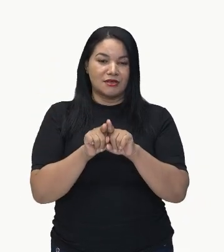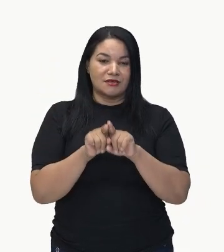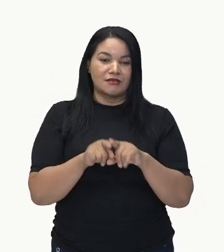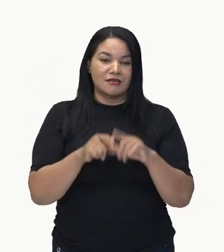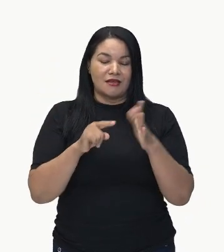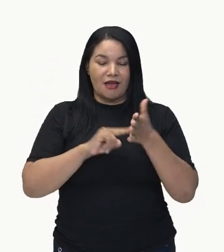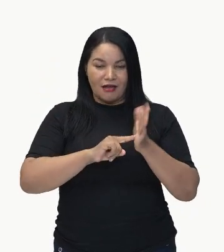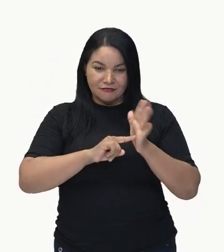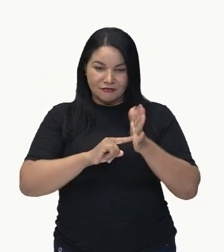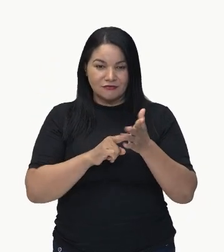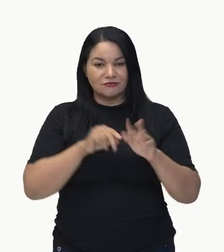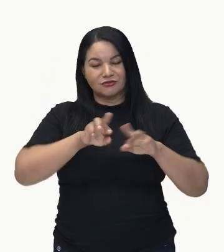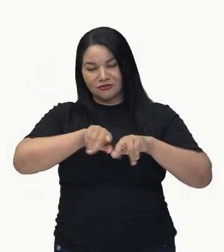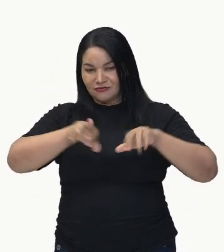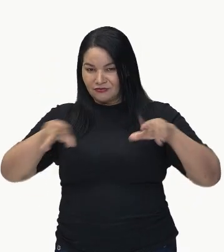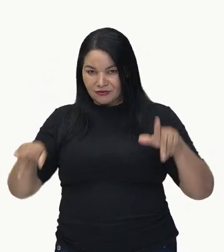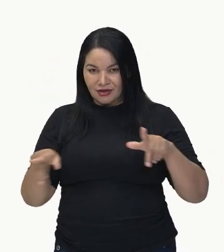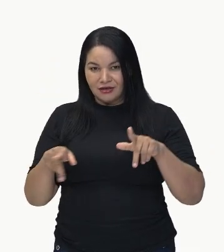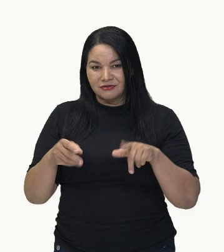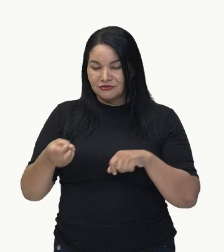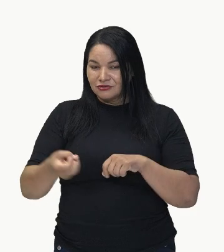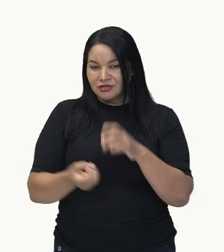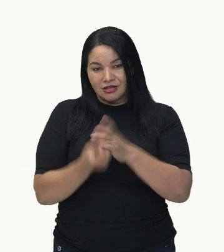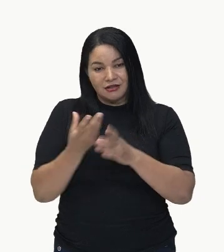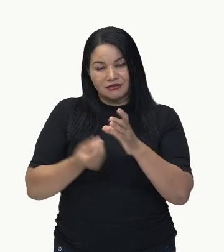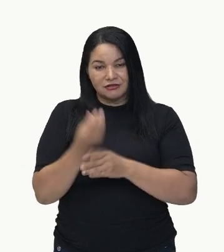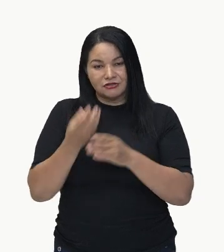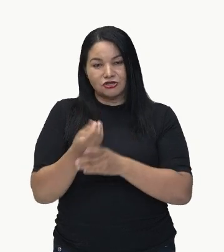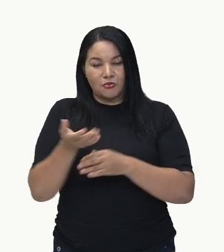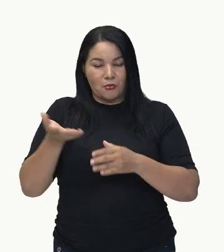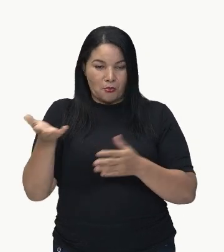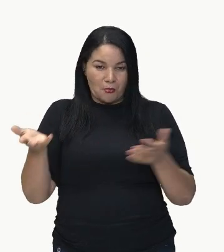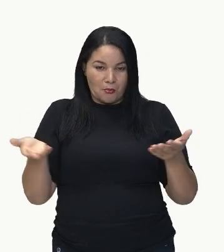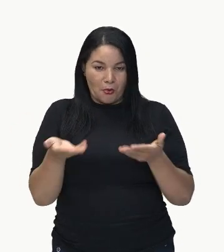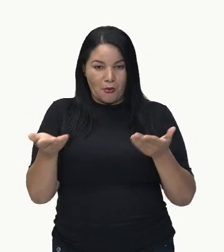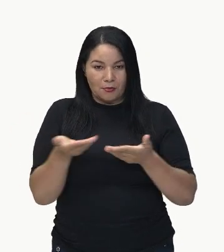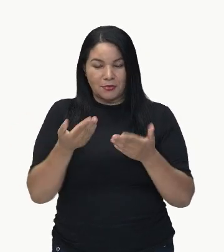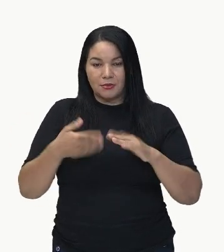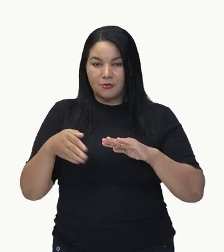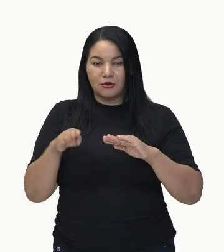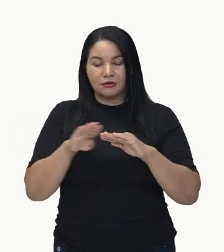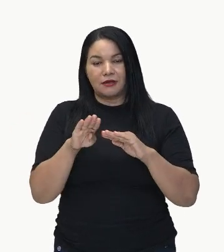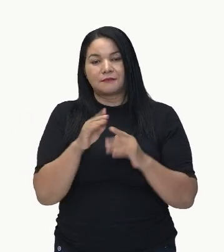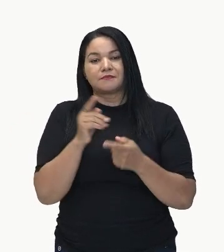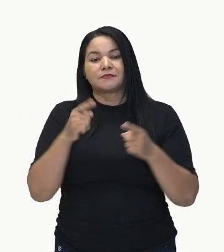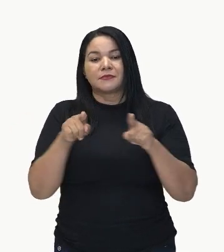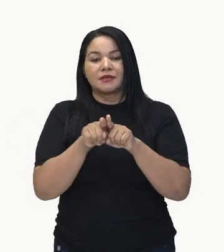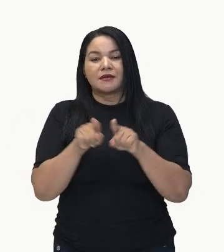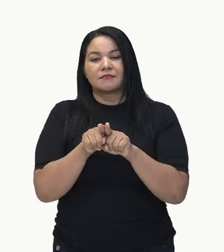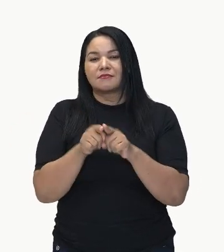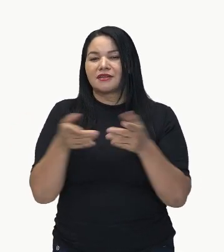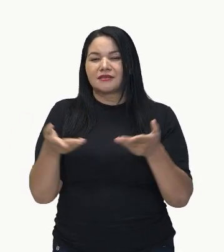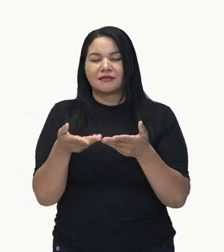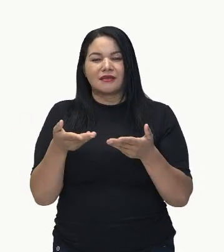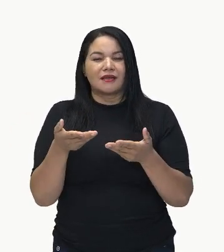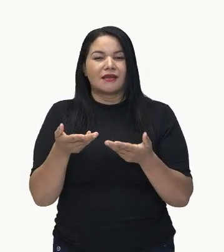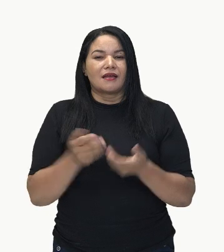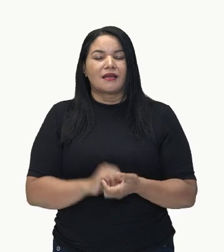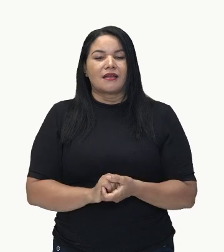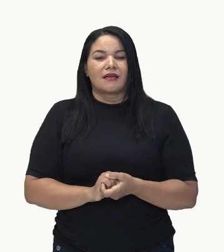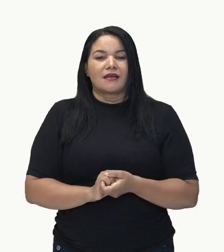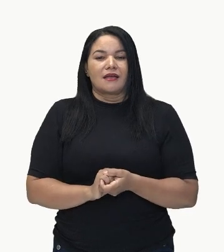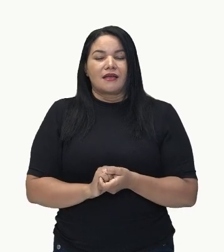de invenção moderna para aquele período, né? E é o mais afinado com a